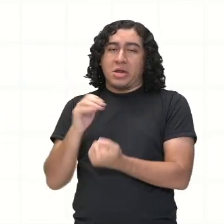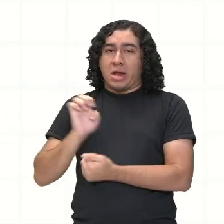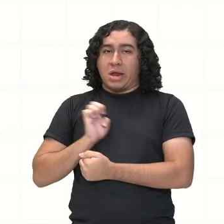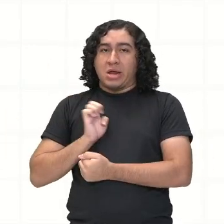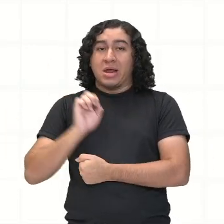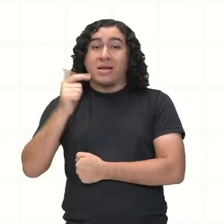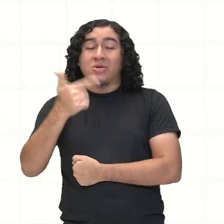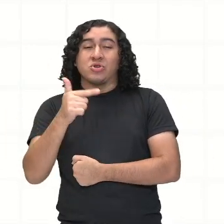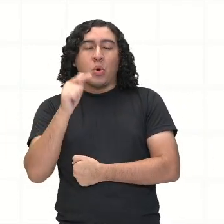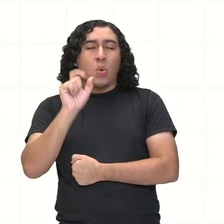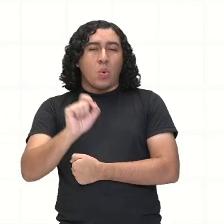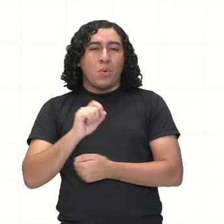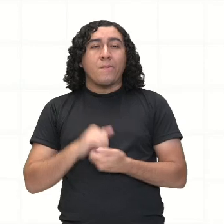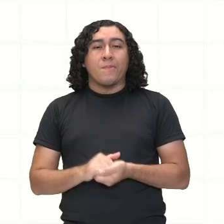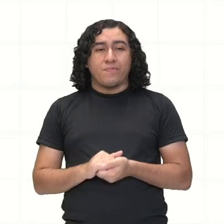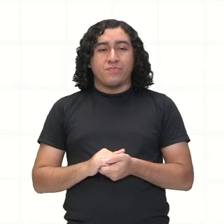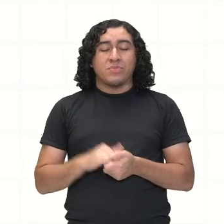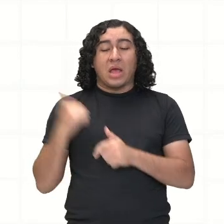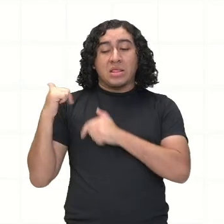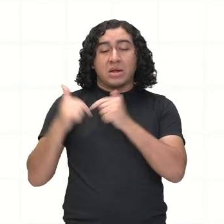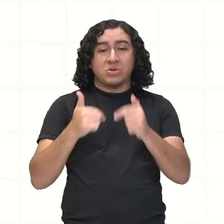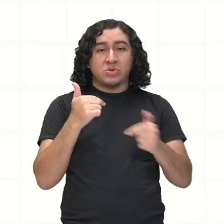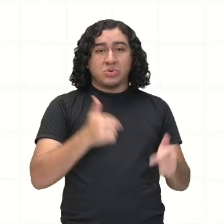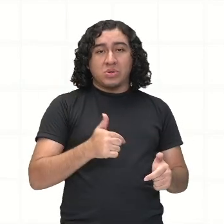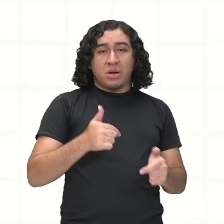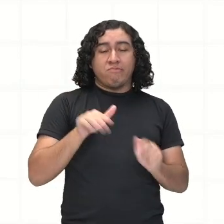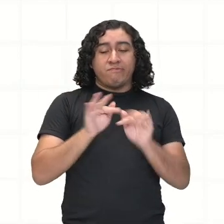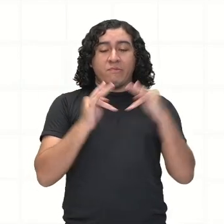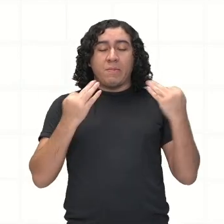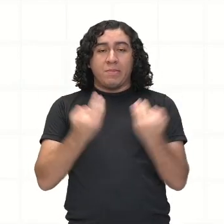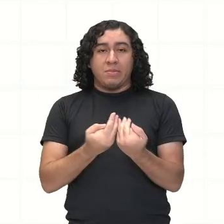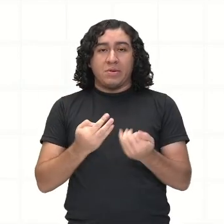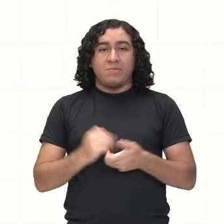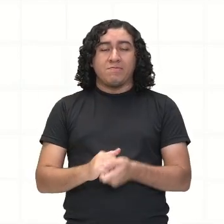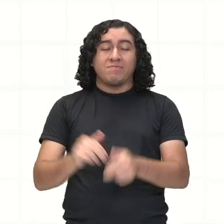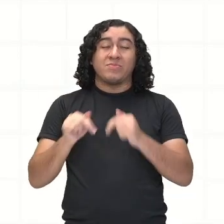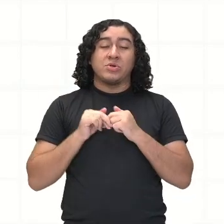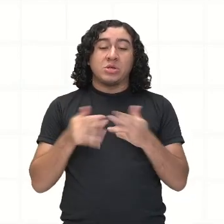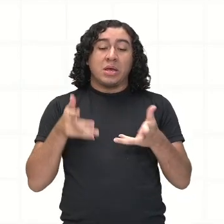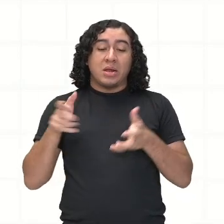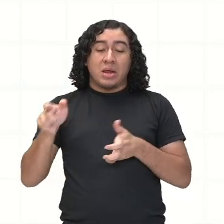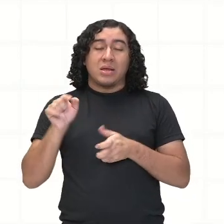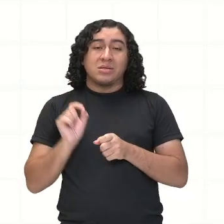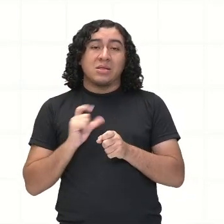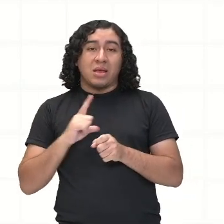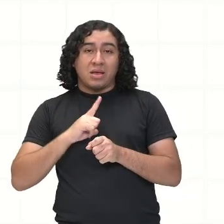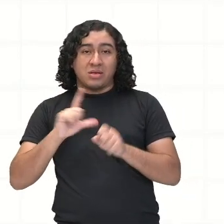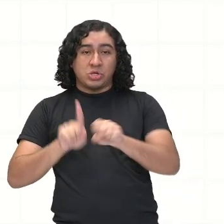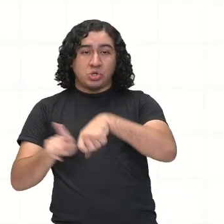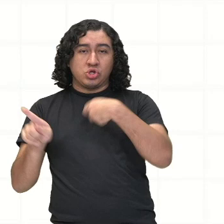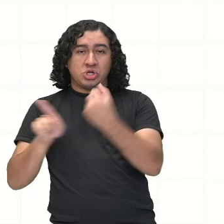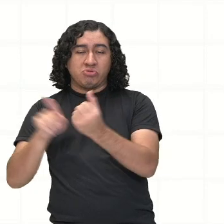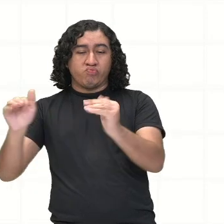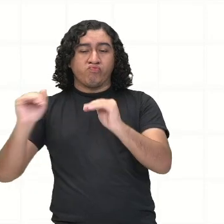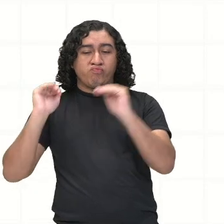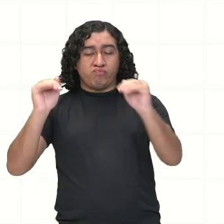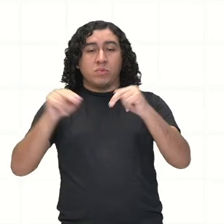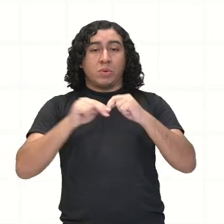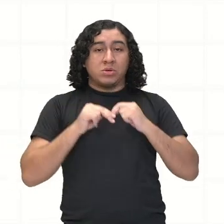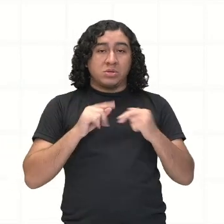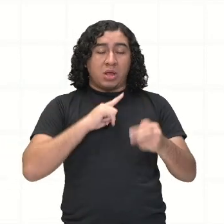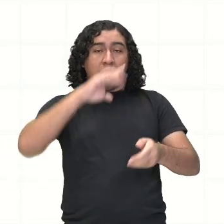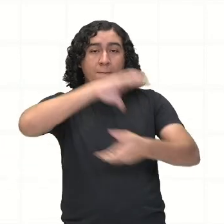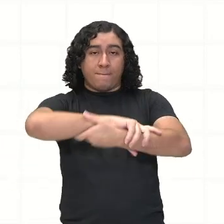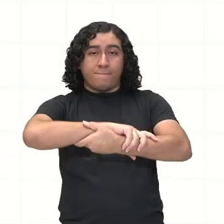de sangue azul. Então, esses burgueses, eles queriam ter status social e, para isso, eles se aliaram ao